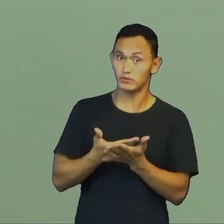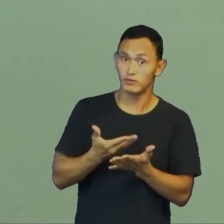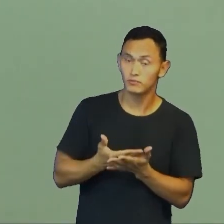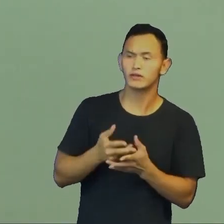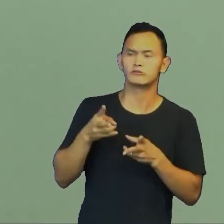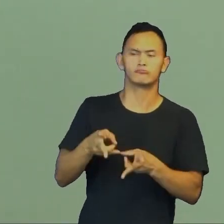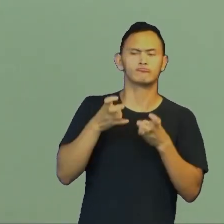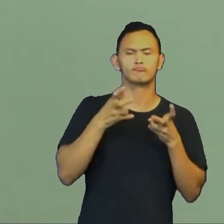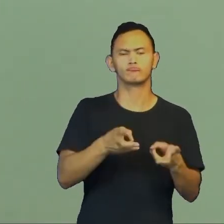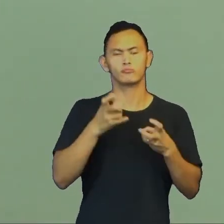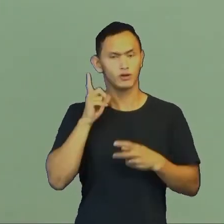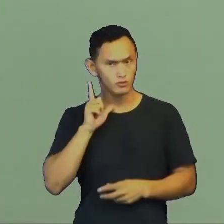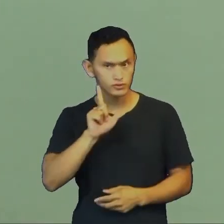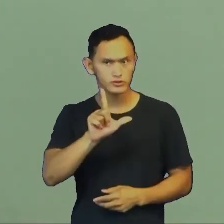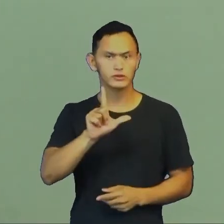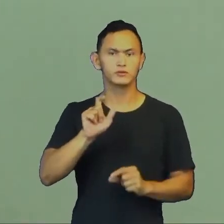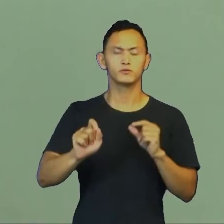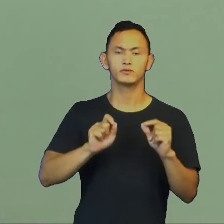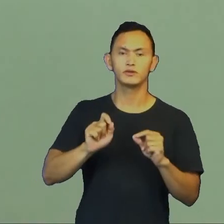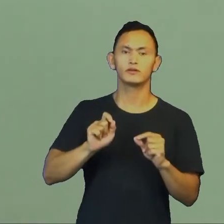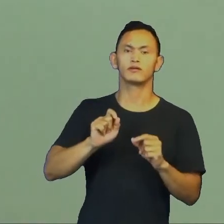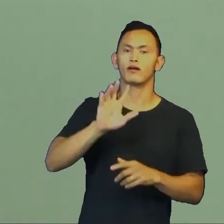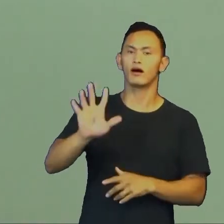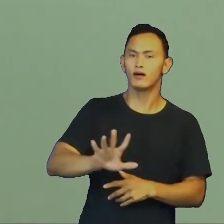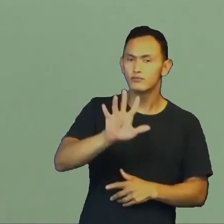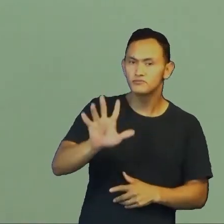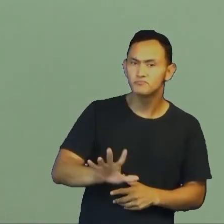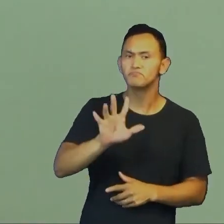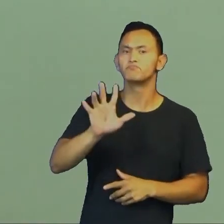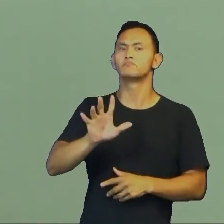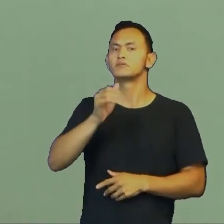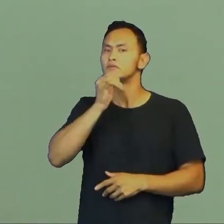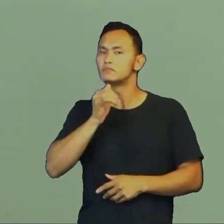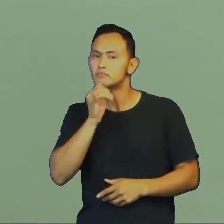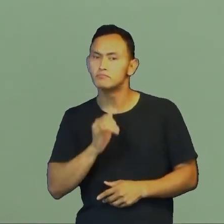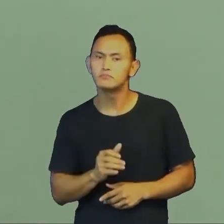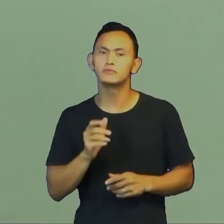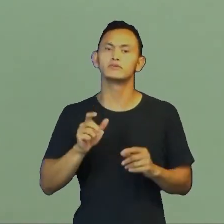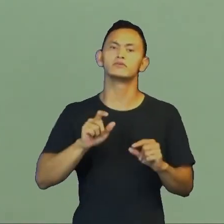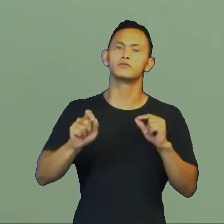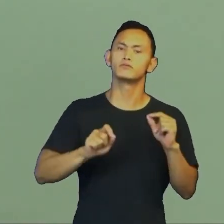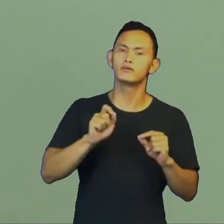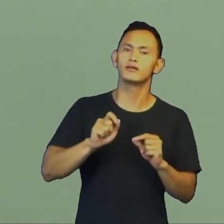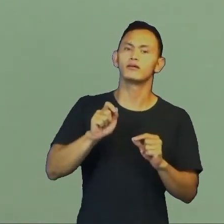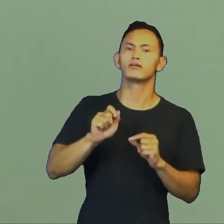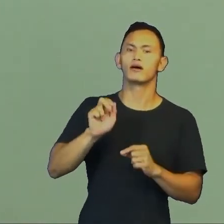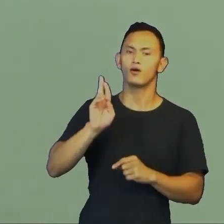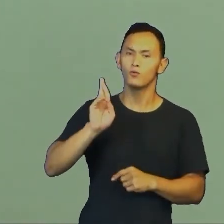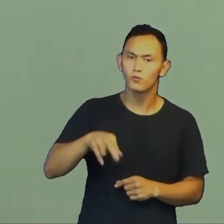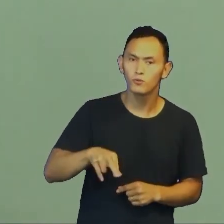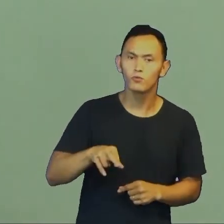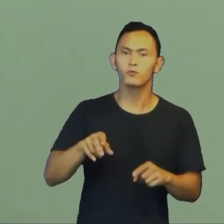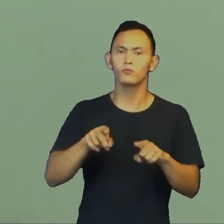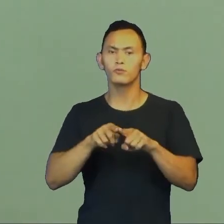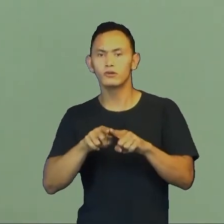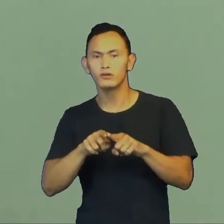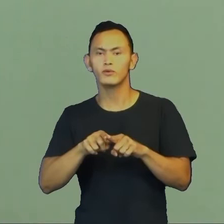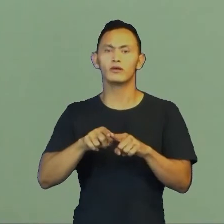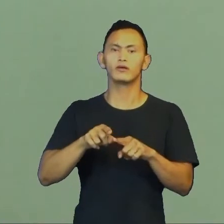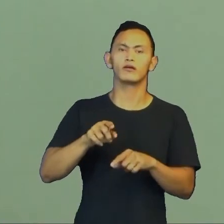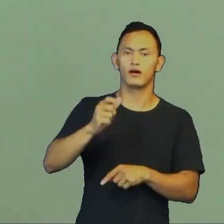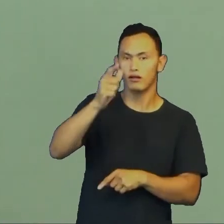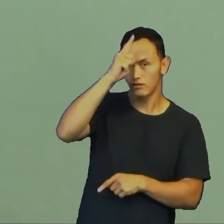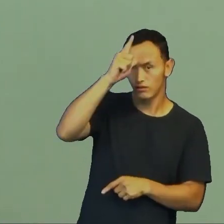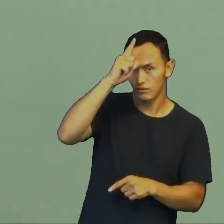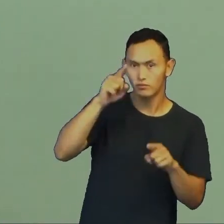identificar né quando a gente falou lá dos nacionalismos ali a questão da Rússia né A questão da Alemanha